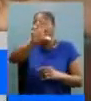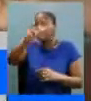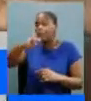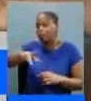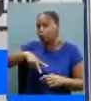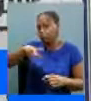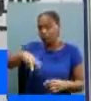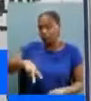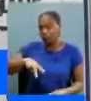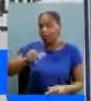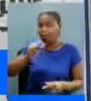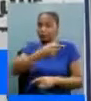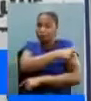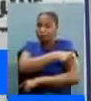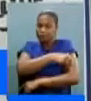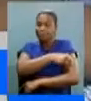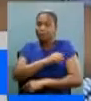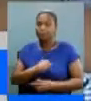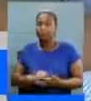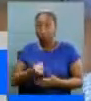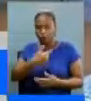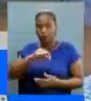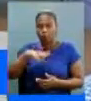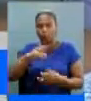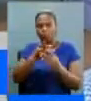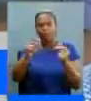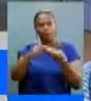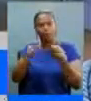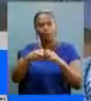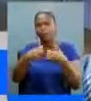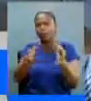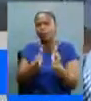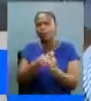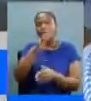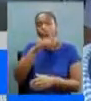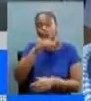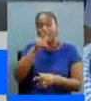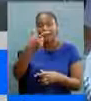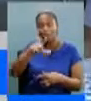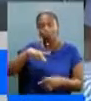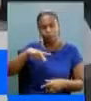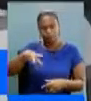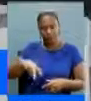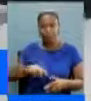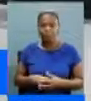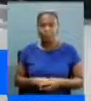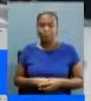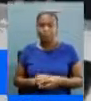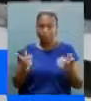de língua portuguesa e dos representantes. Nós queremos resolver os problemas de todos os polícias da língua portuguesa.